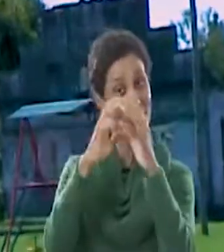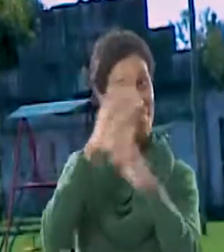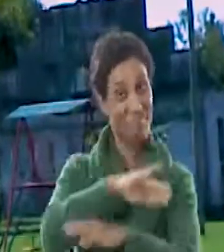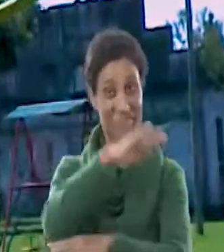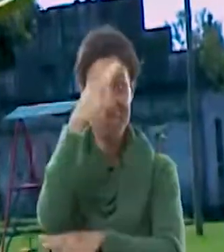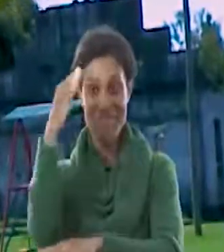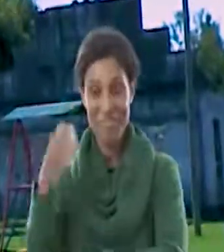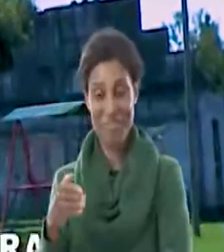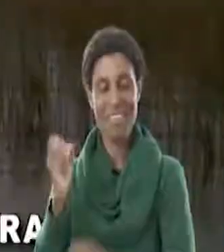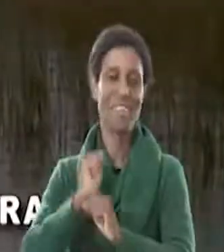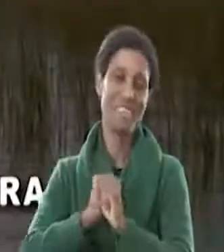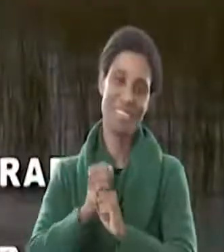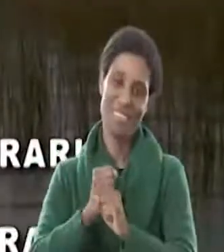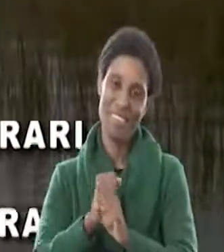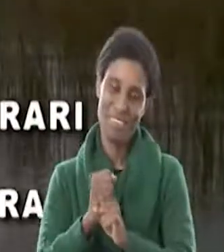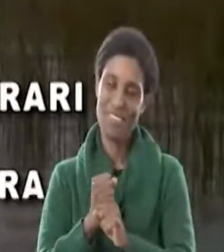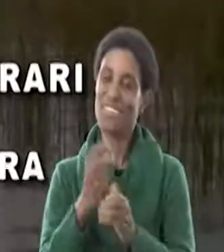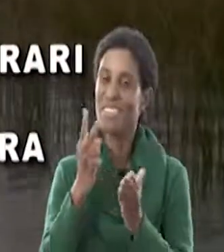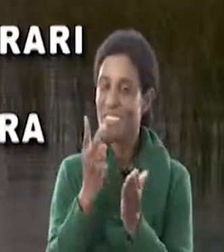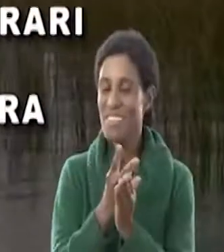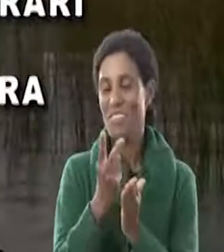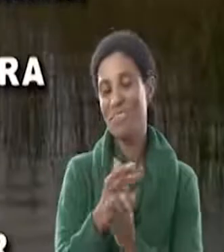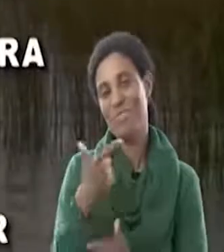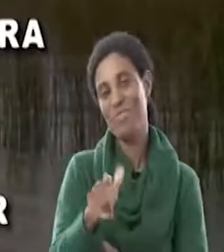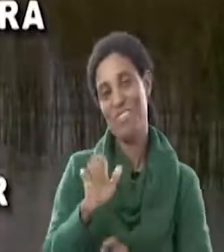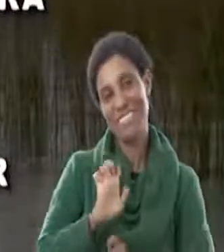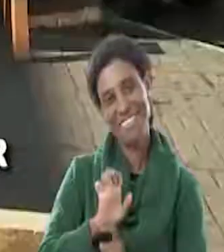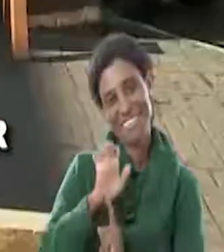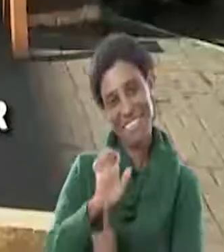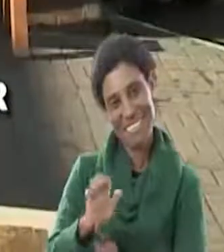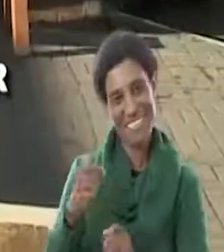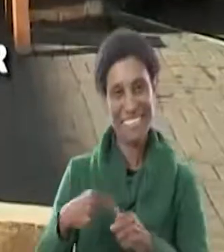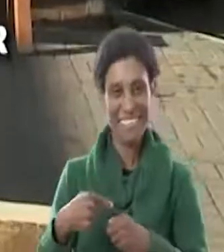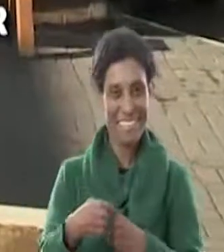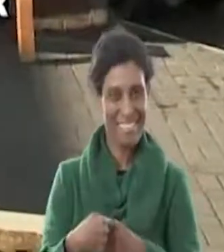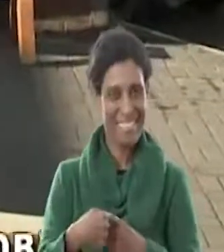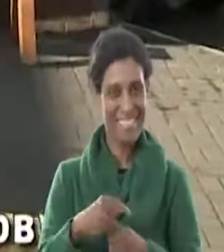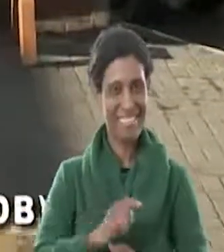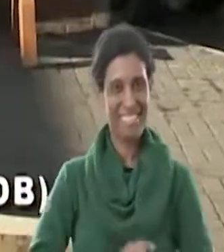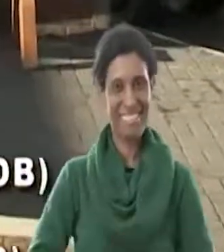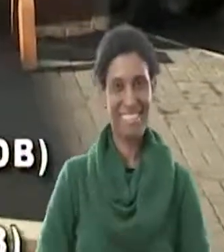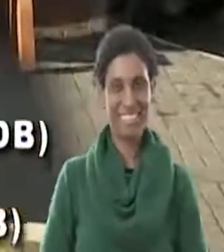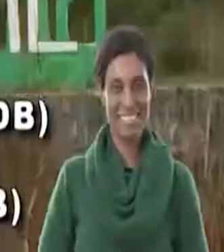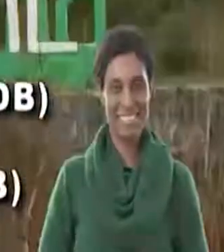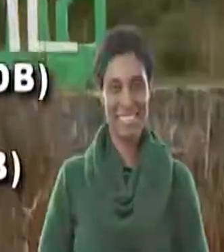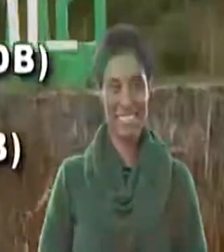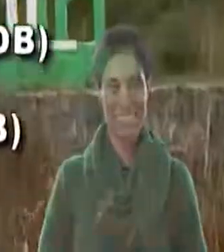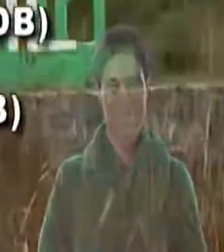Verde, que a cada ano estará novamente em exposição na cidade.